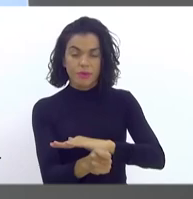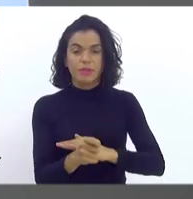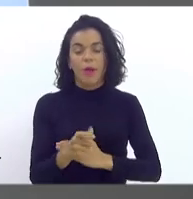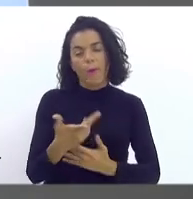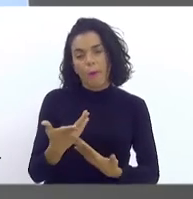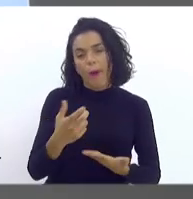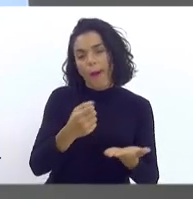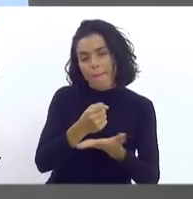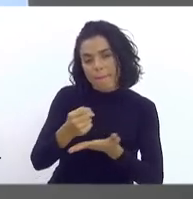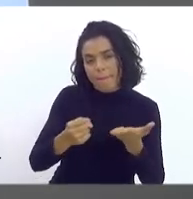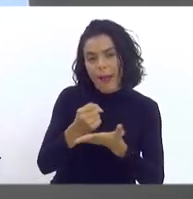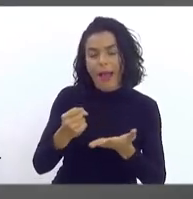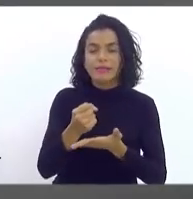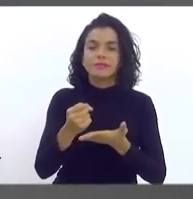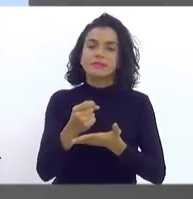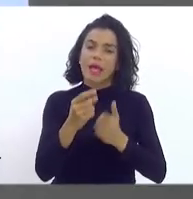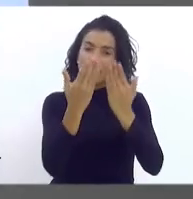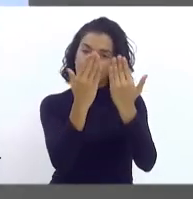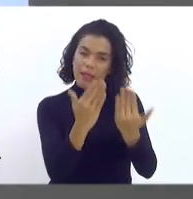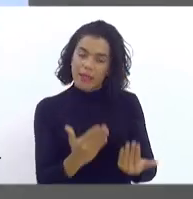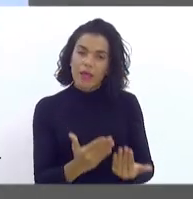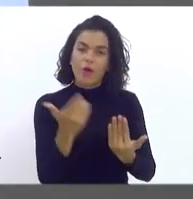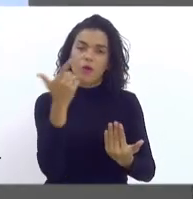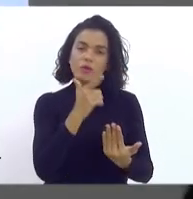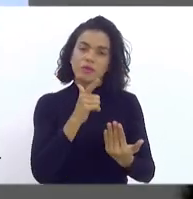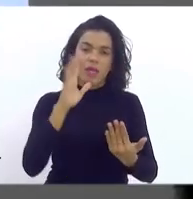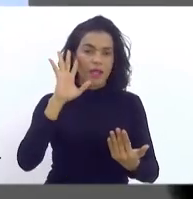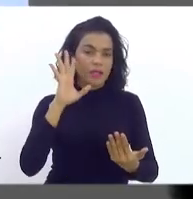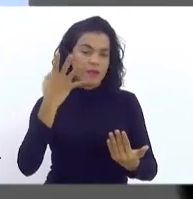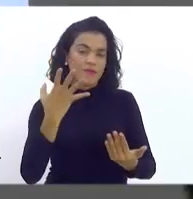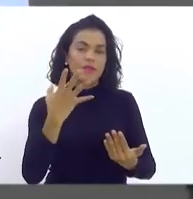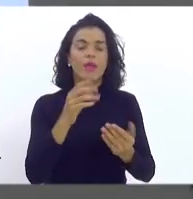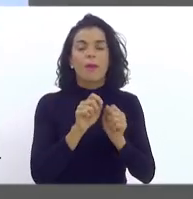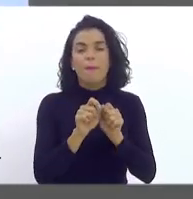base nessa análise, a gente define quais são os pontos de